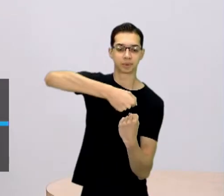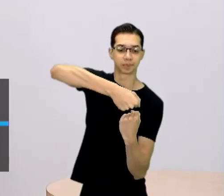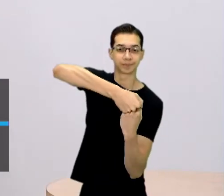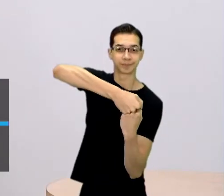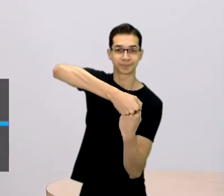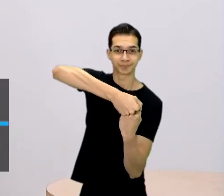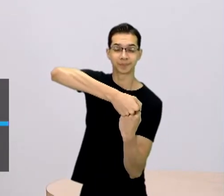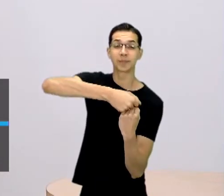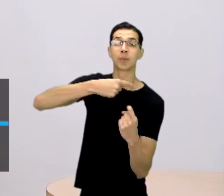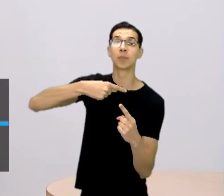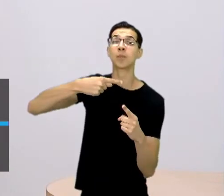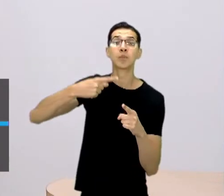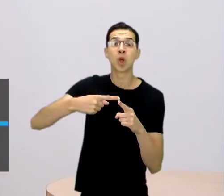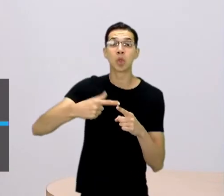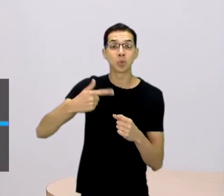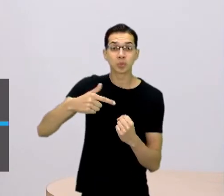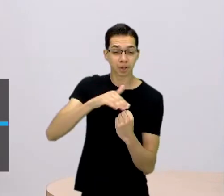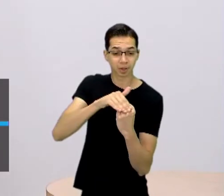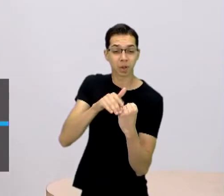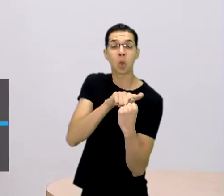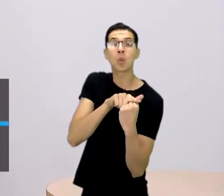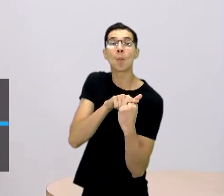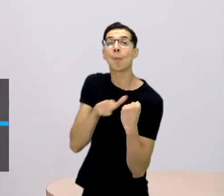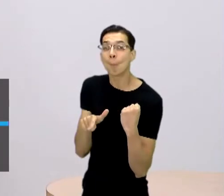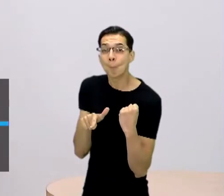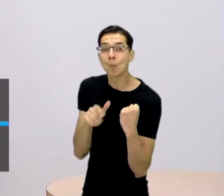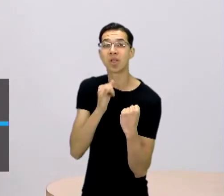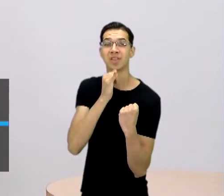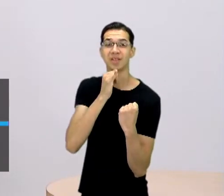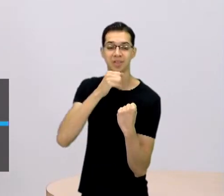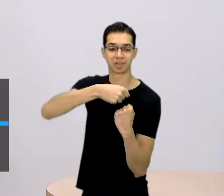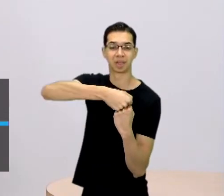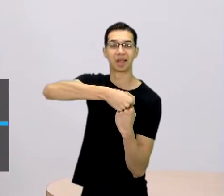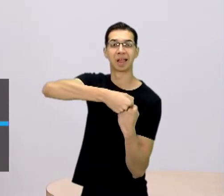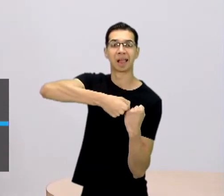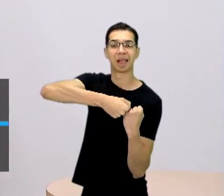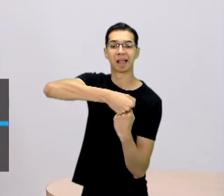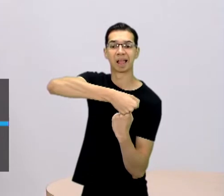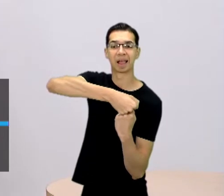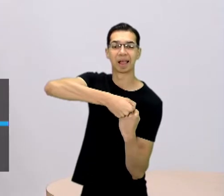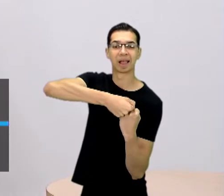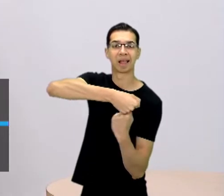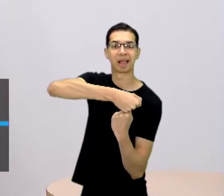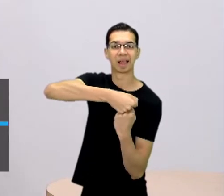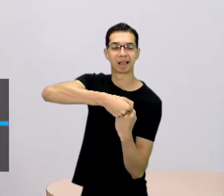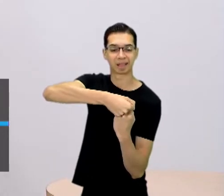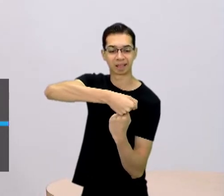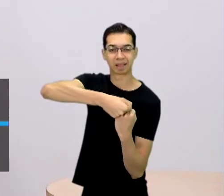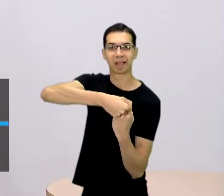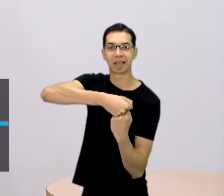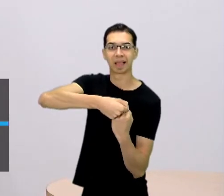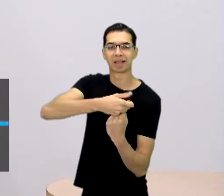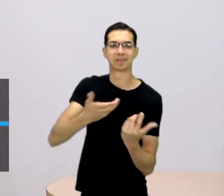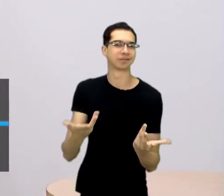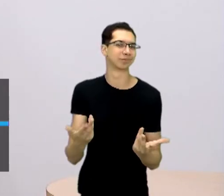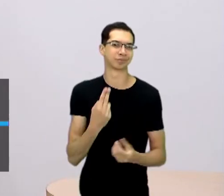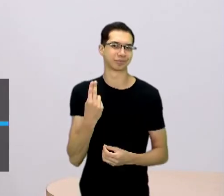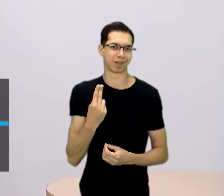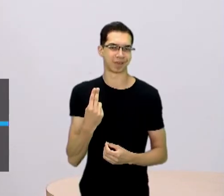sofra um desgaste ao longo, então, da nossa movimentação. Essa cartilagem, ela funciona como